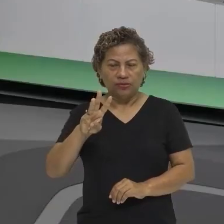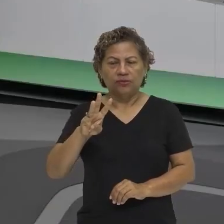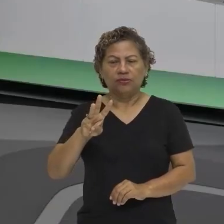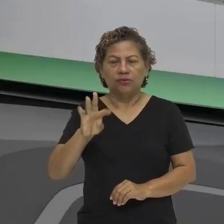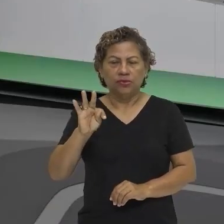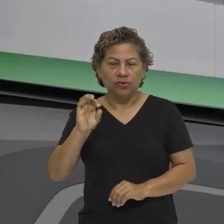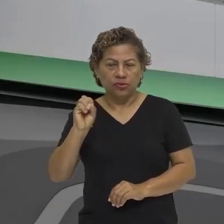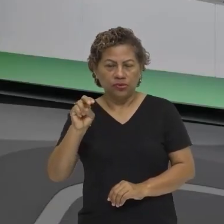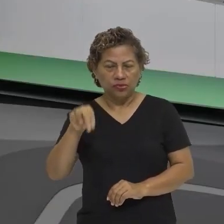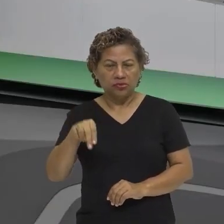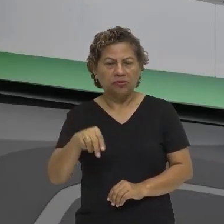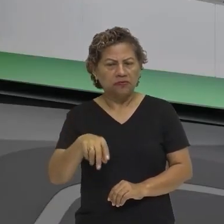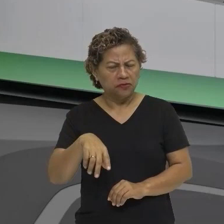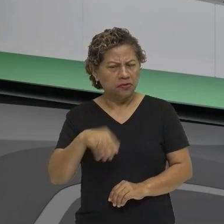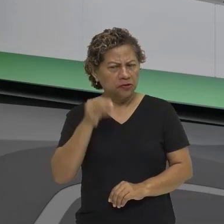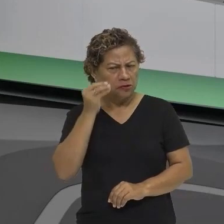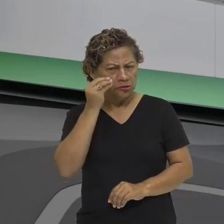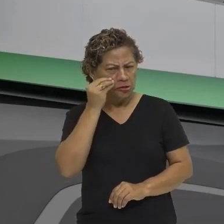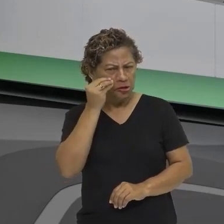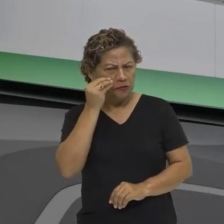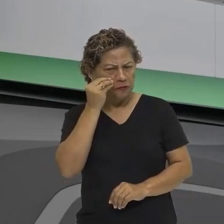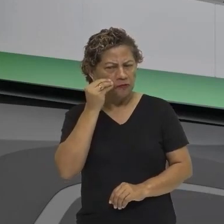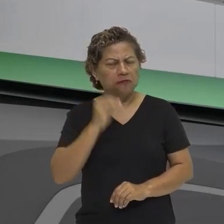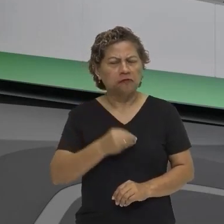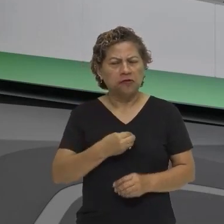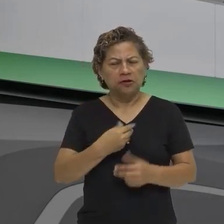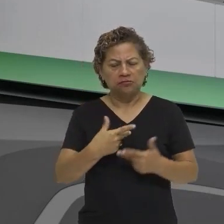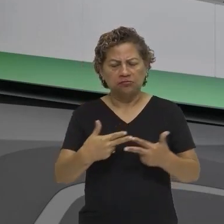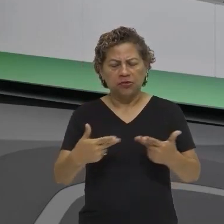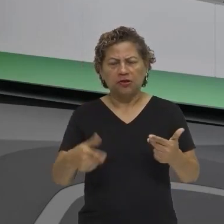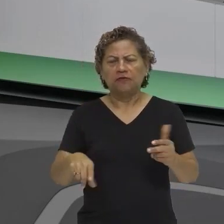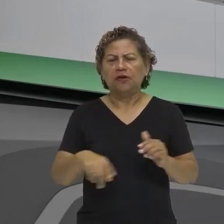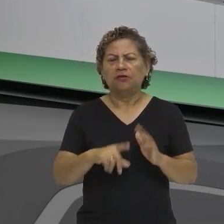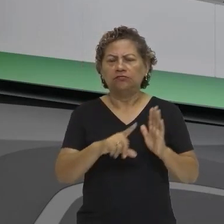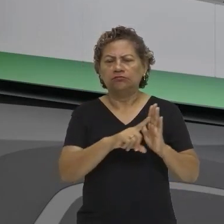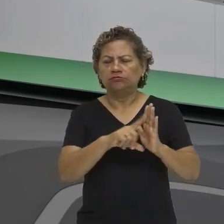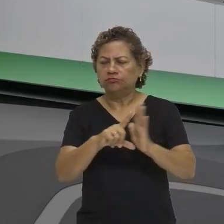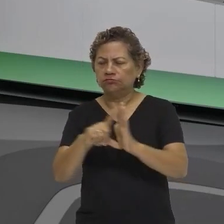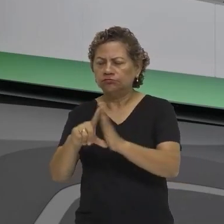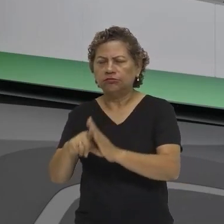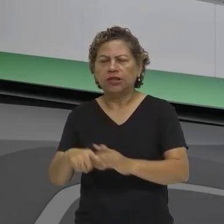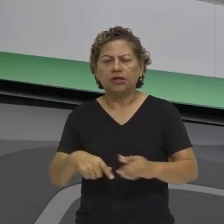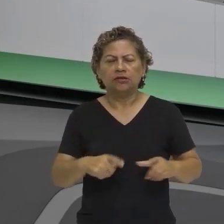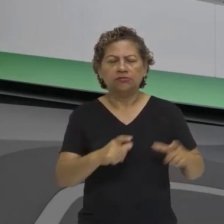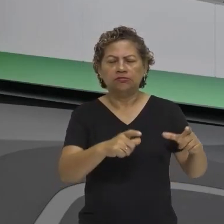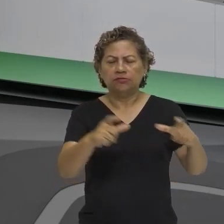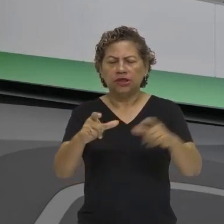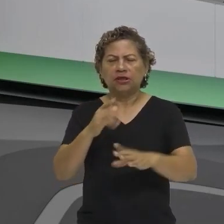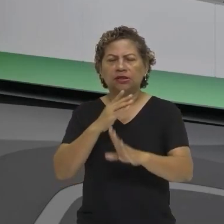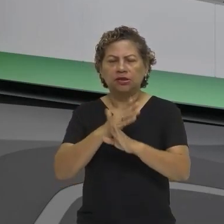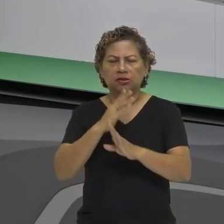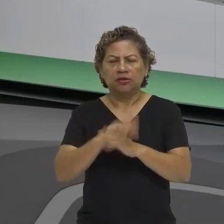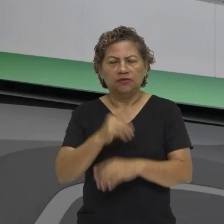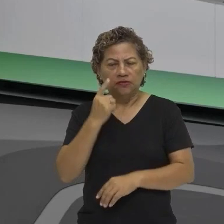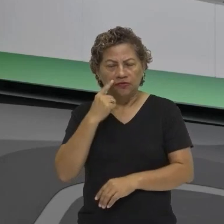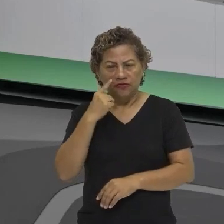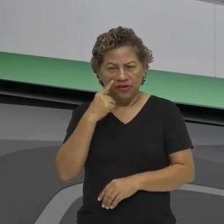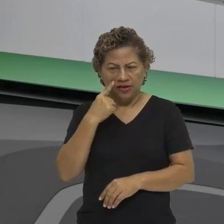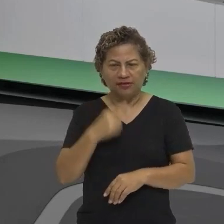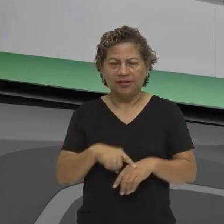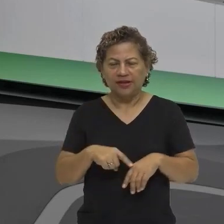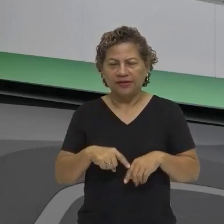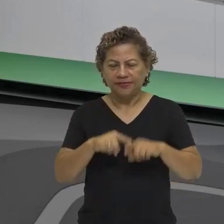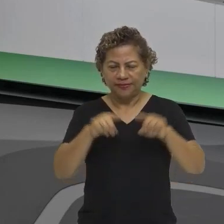vários comércios, né, que nós temos por aí. E aí você vê que quando uma bolinha bate na